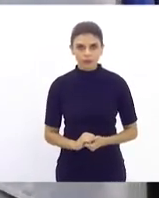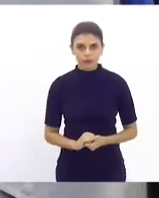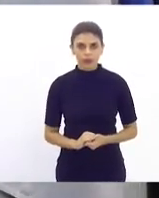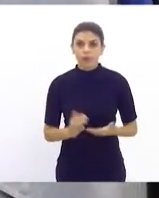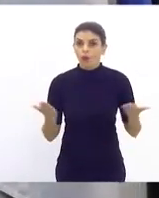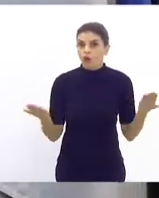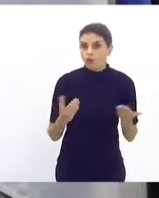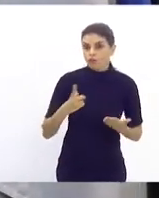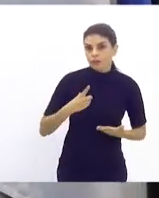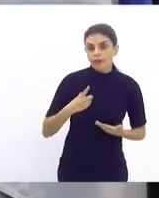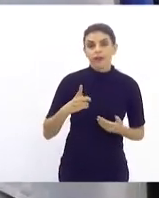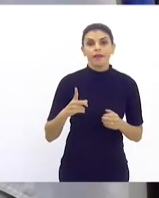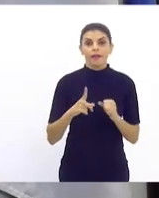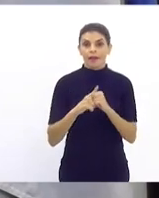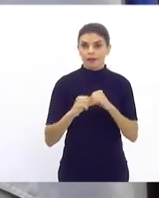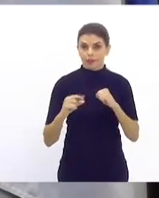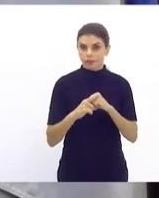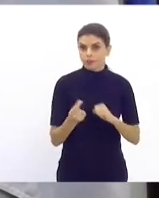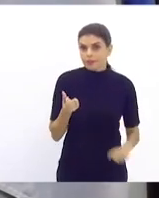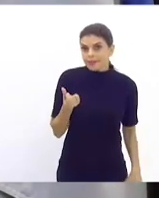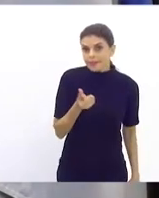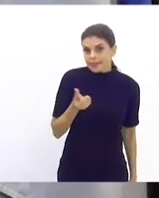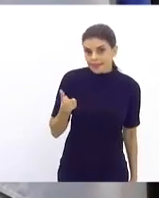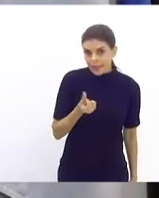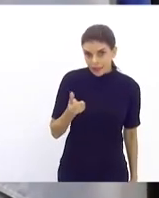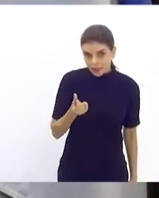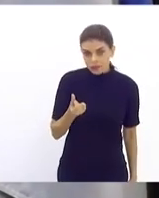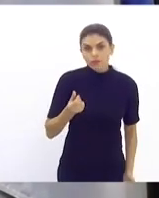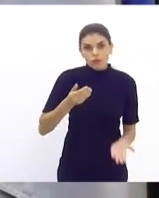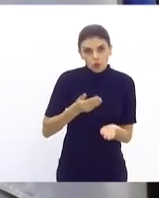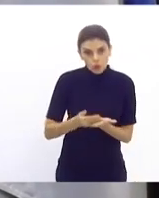Nos termos do artigo 6º do ato da mesa diretora,